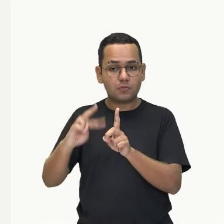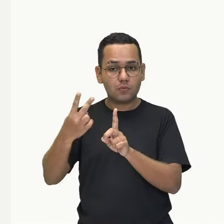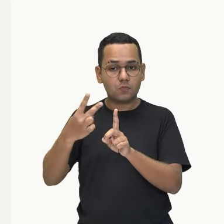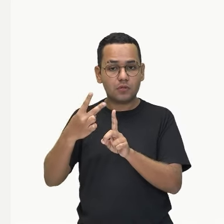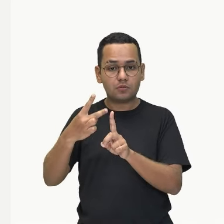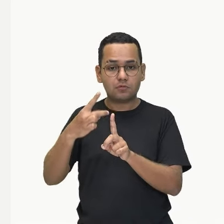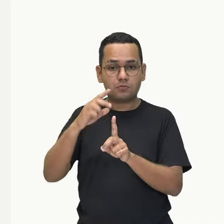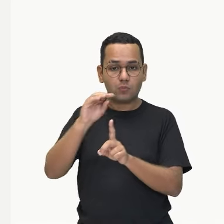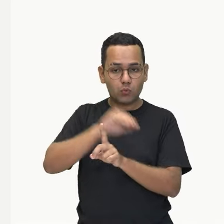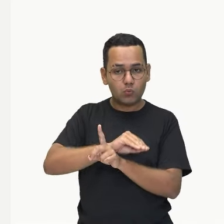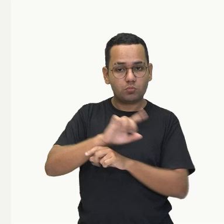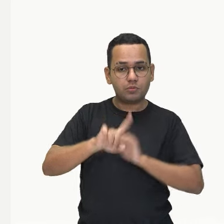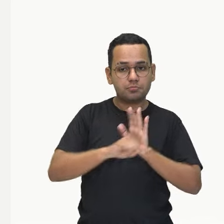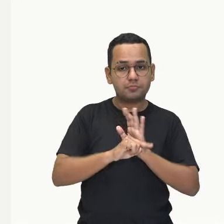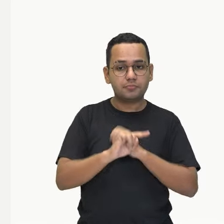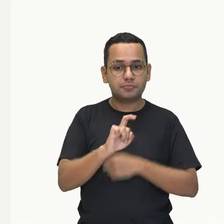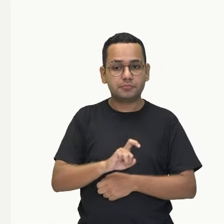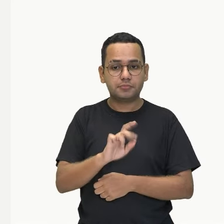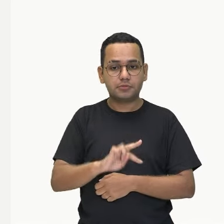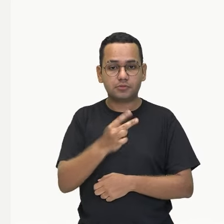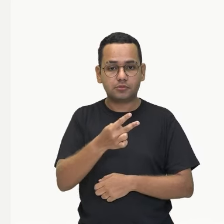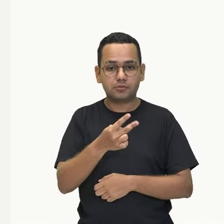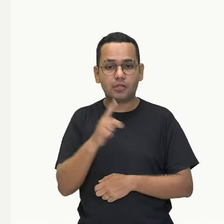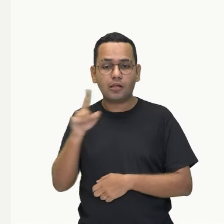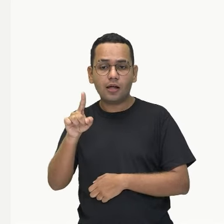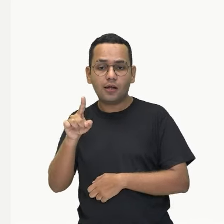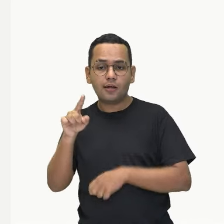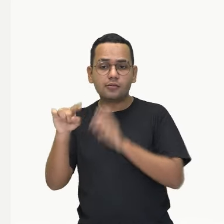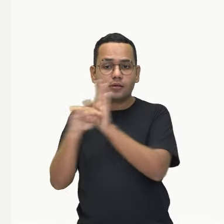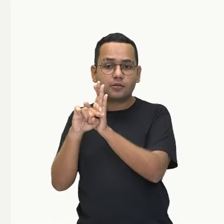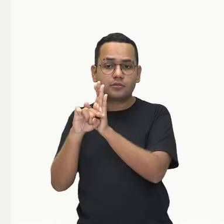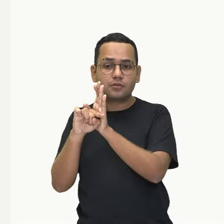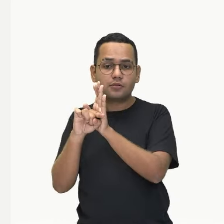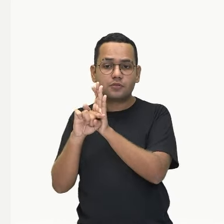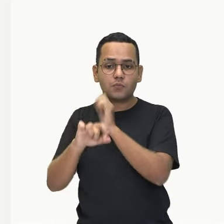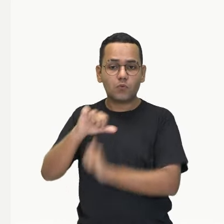o meu y, que era negativo, fica positivo.